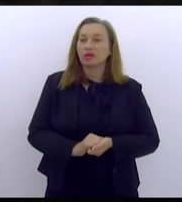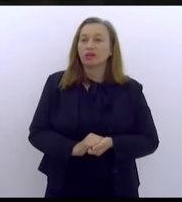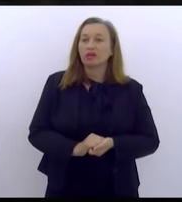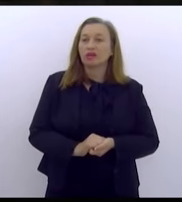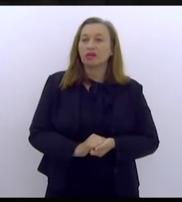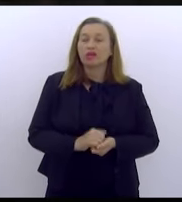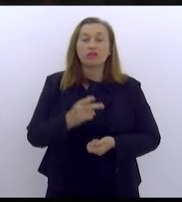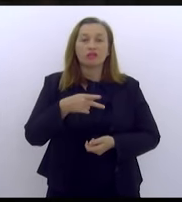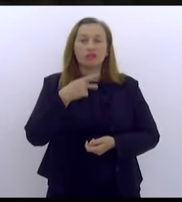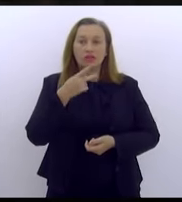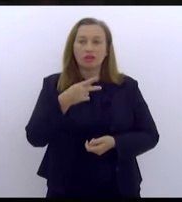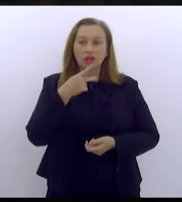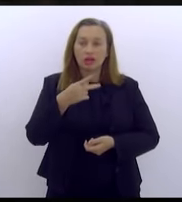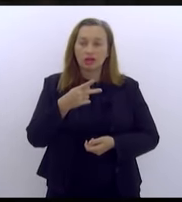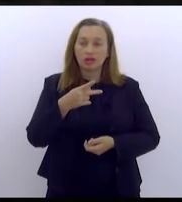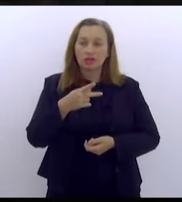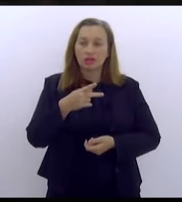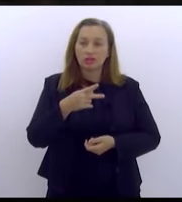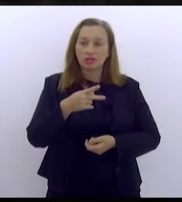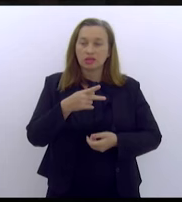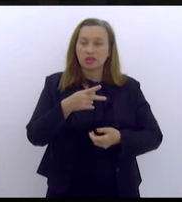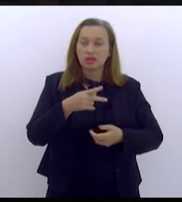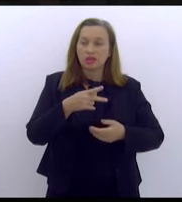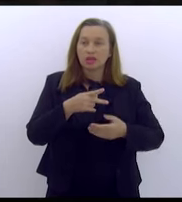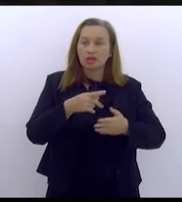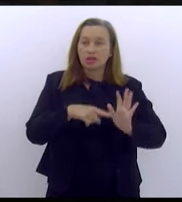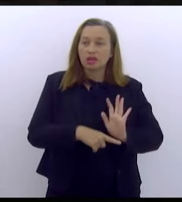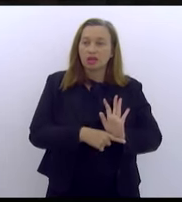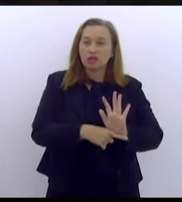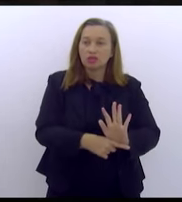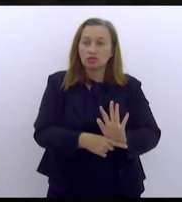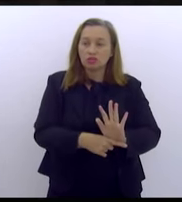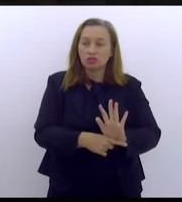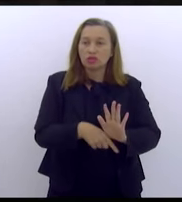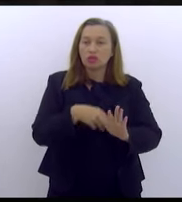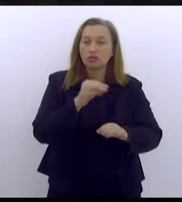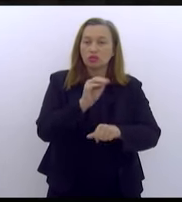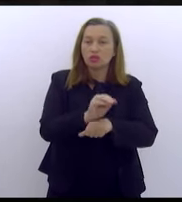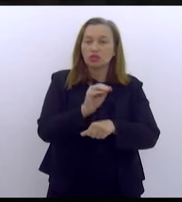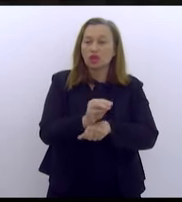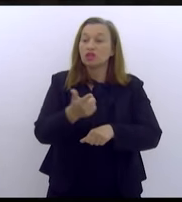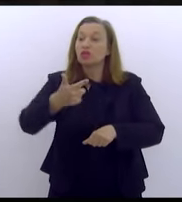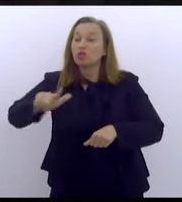que auxiliam nos cuidados de outras pessoas.